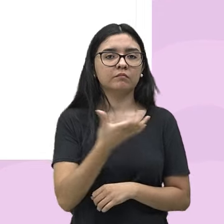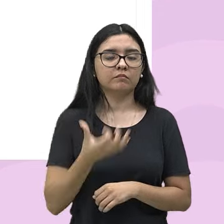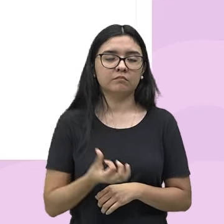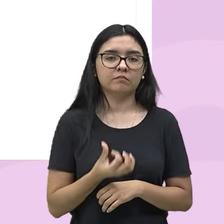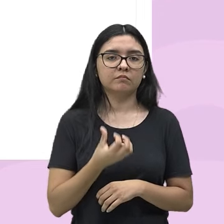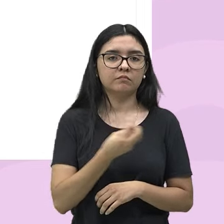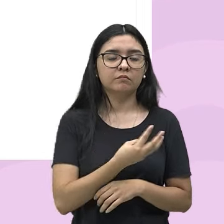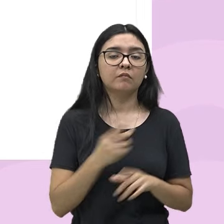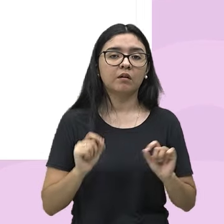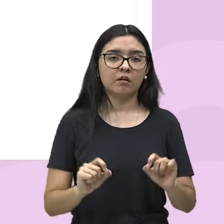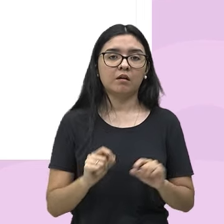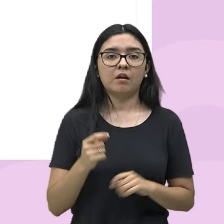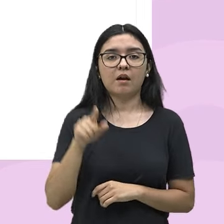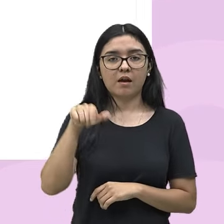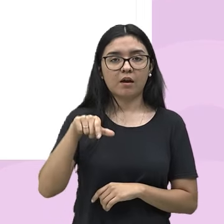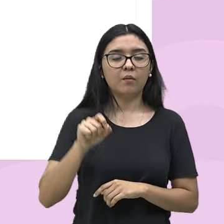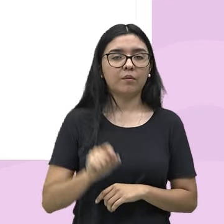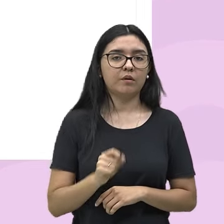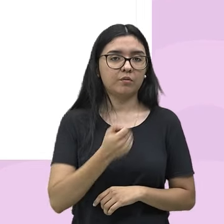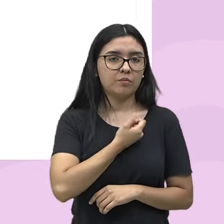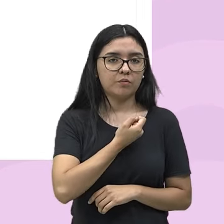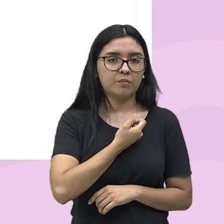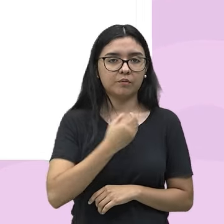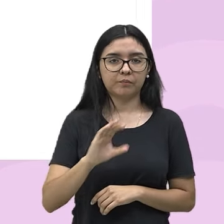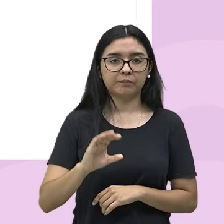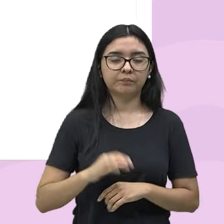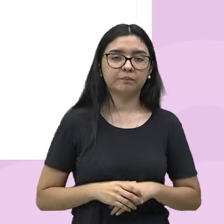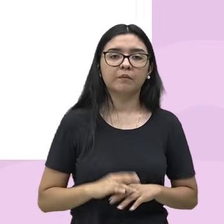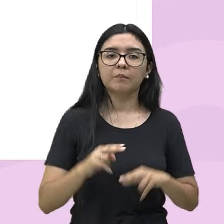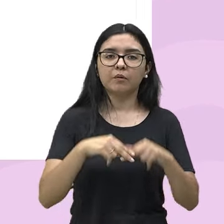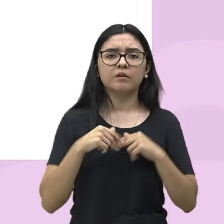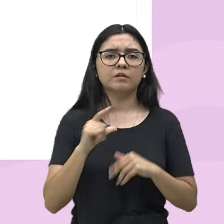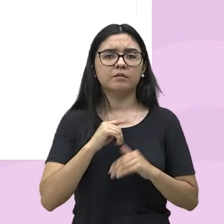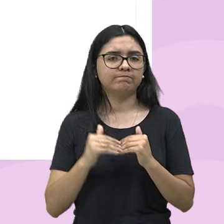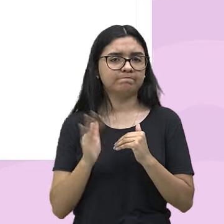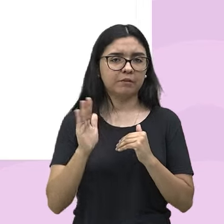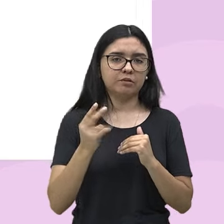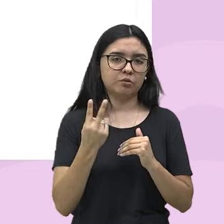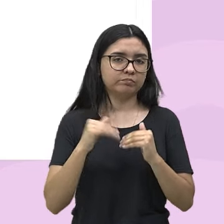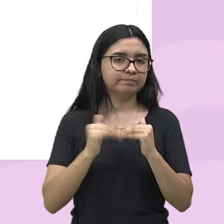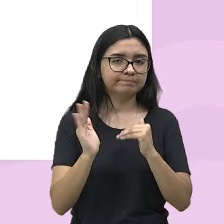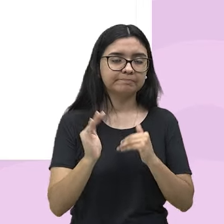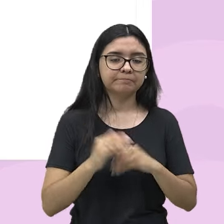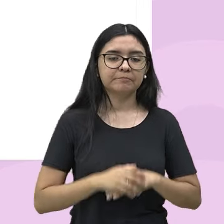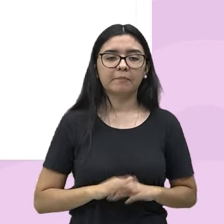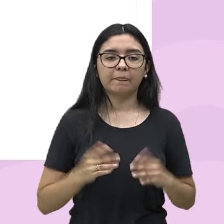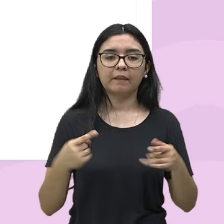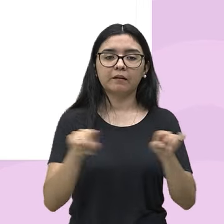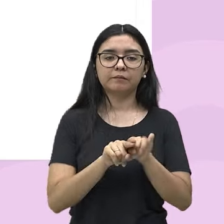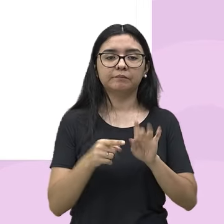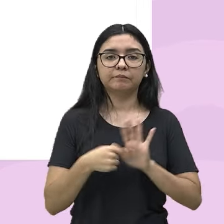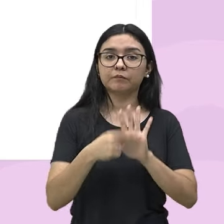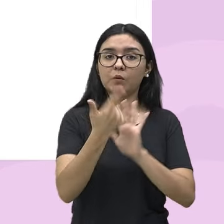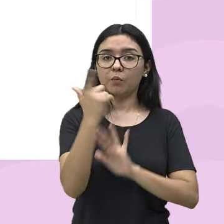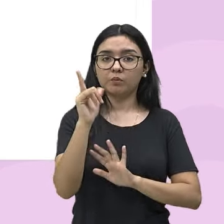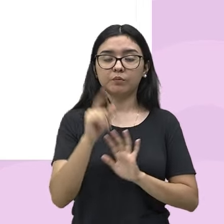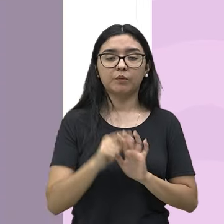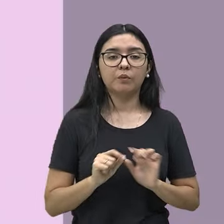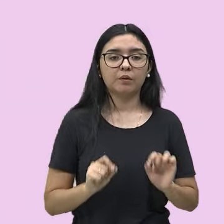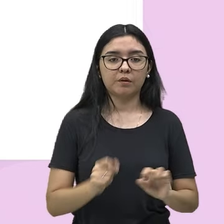seguinte situação. Ele é um número composto, porque tem mais de 2 divisores. Bom, vou trazer mais um exemplo aqui para a nossa